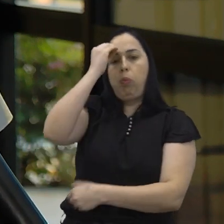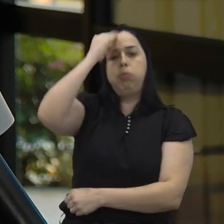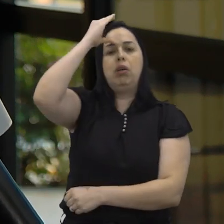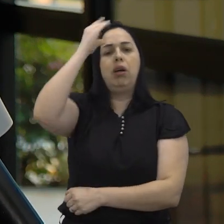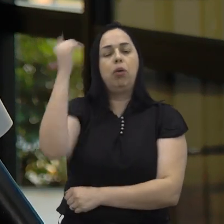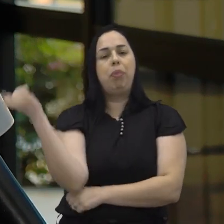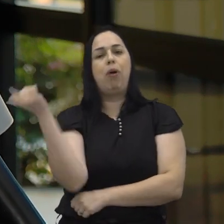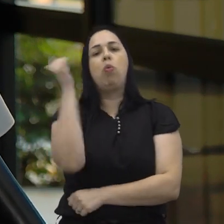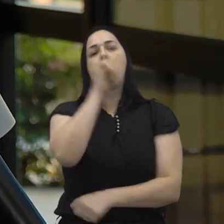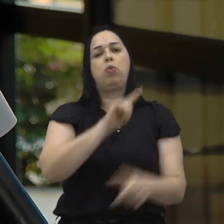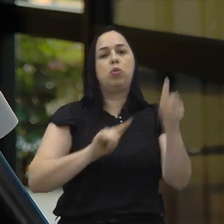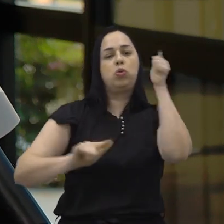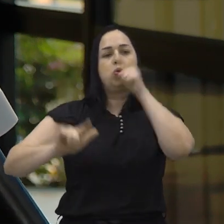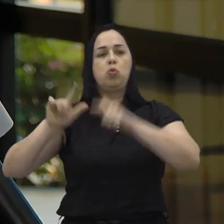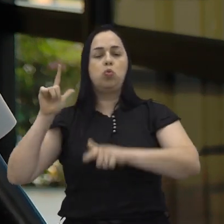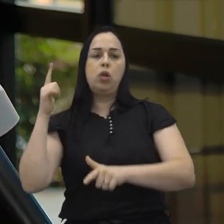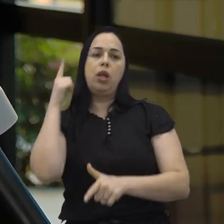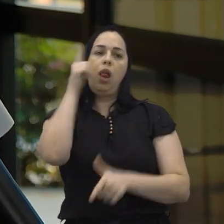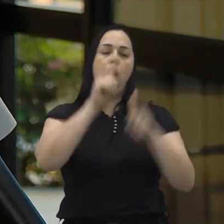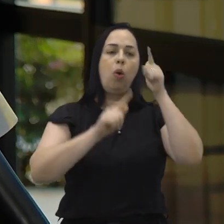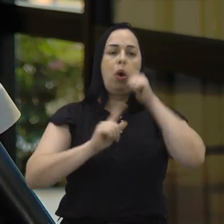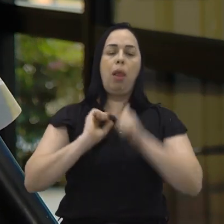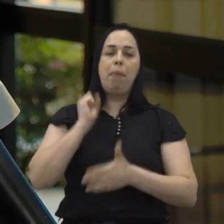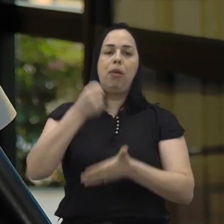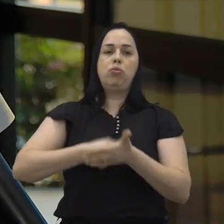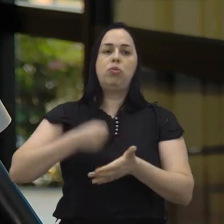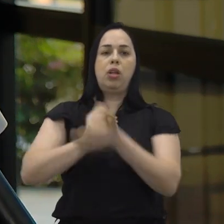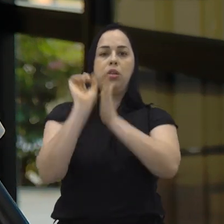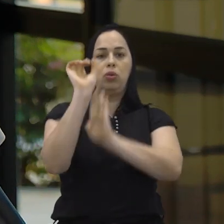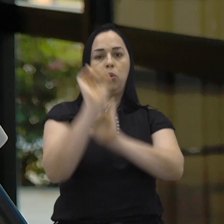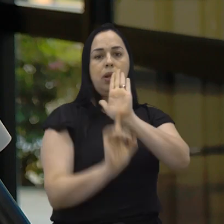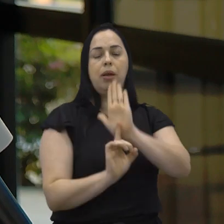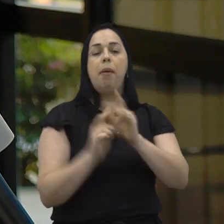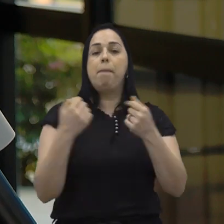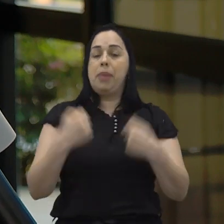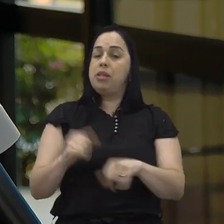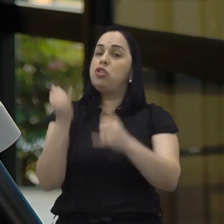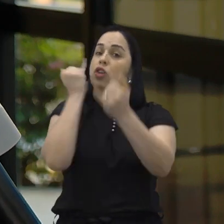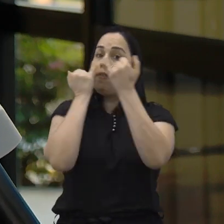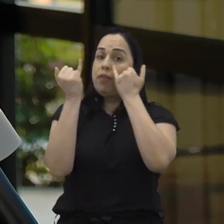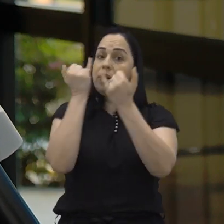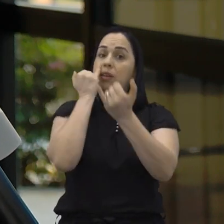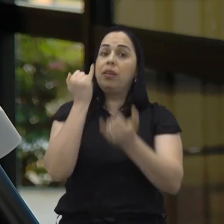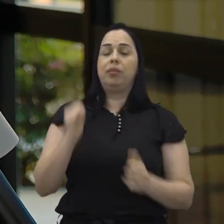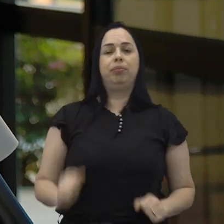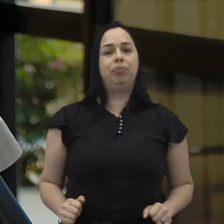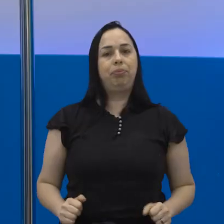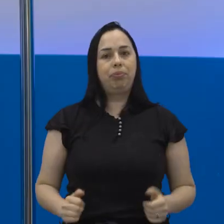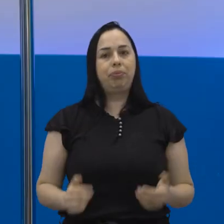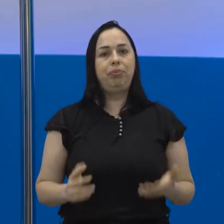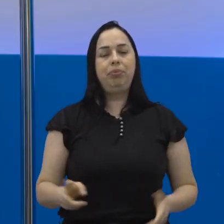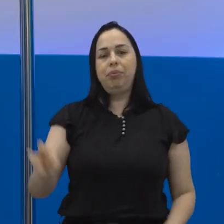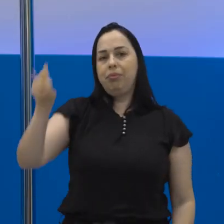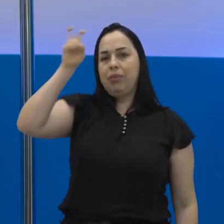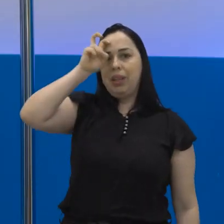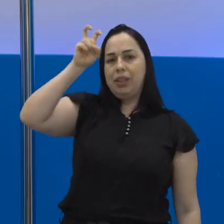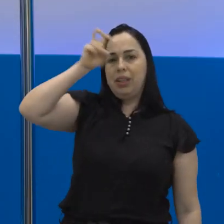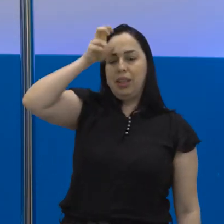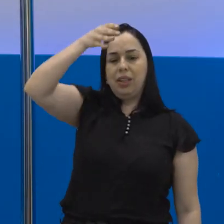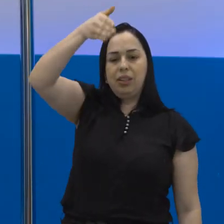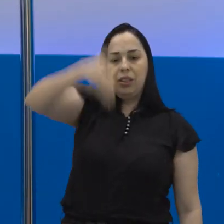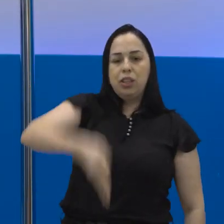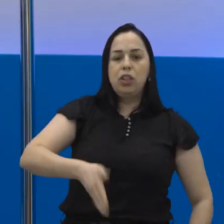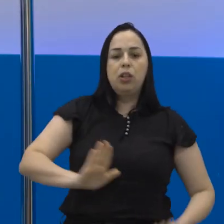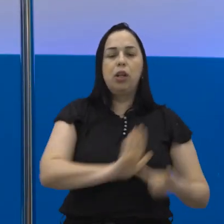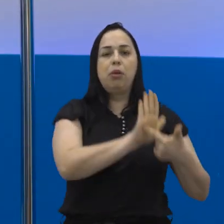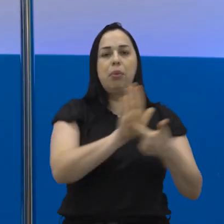conhecimento, para a gente conseguir lutar pelos direitos dos nossos filhos. Precisa de muita informação ainda e conhecimento. E toda quinta-feira é dia